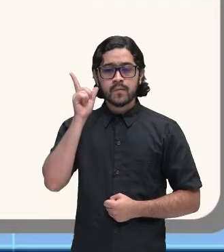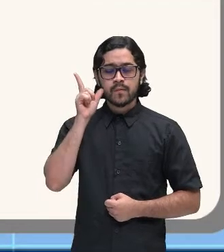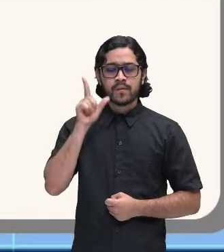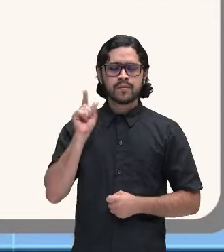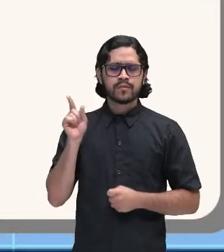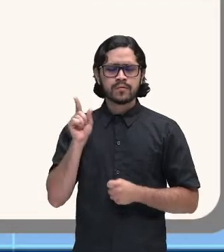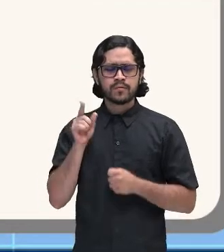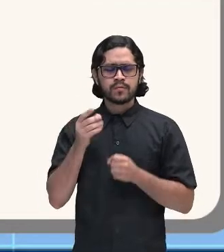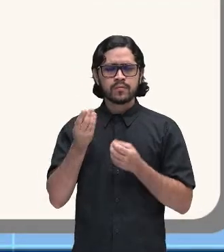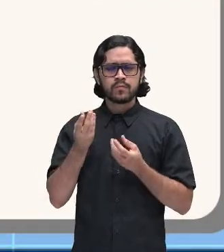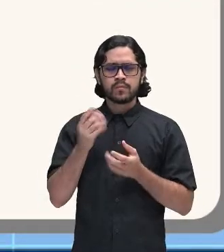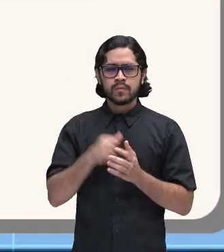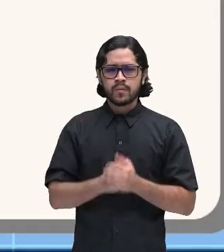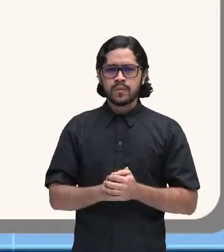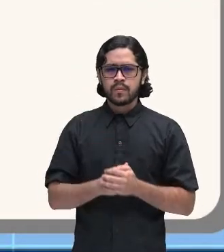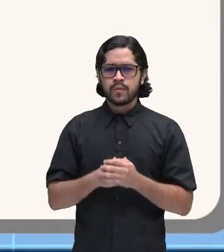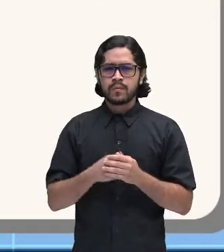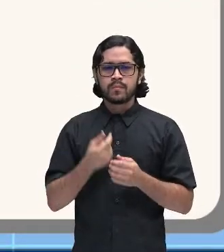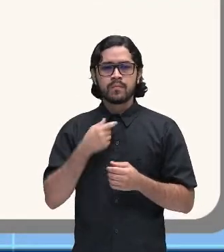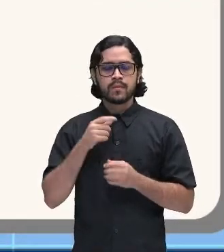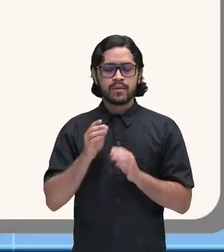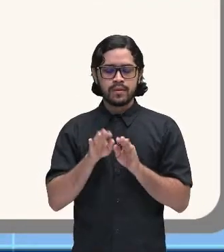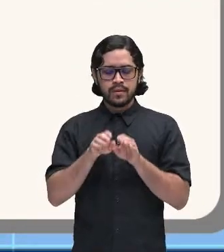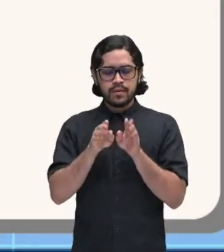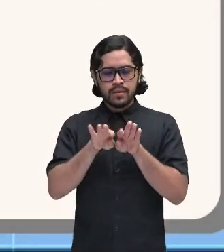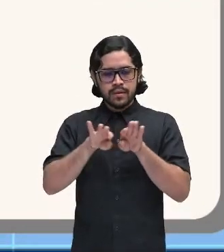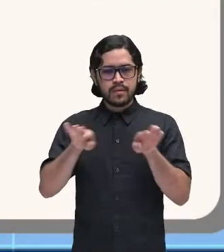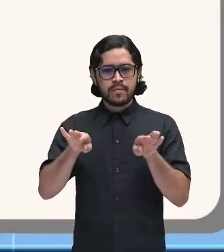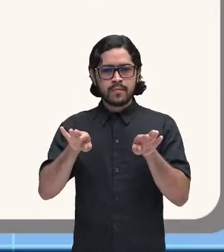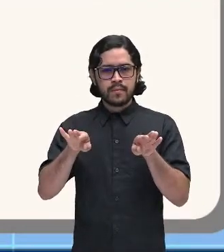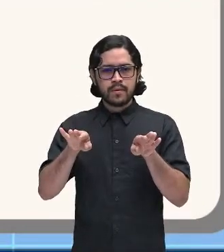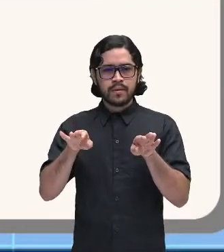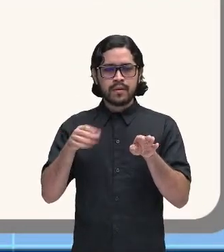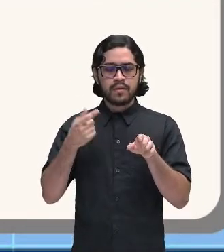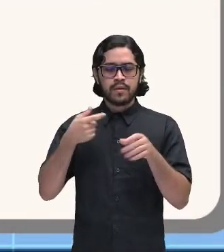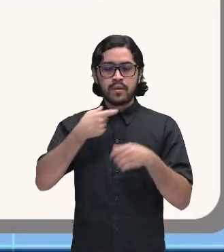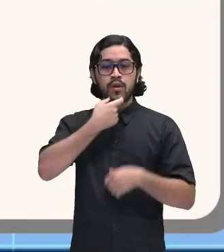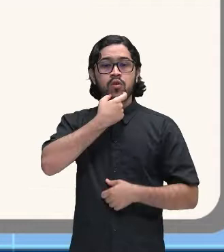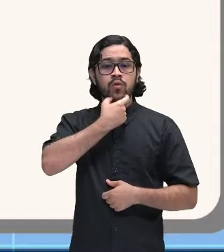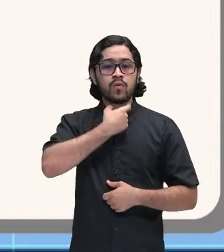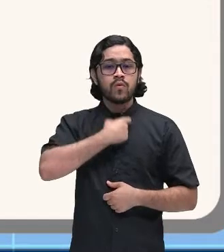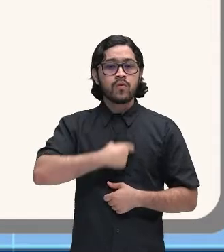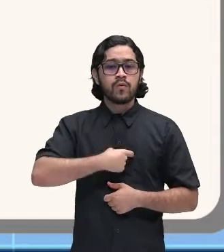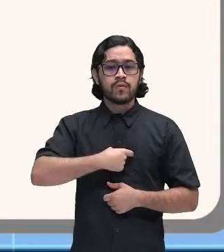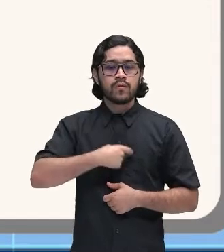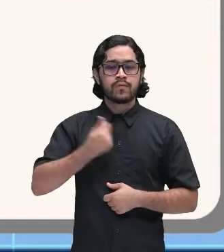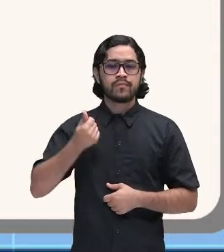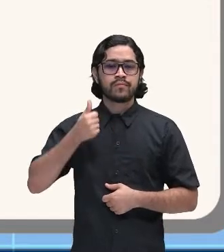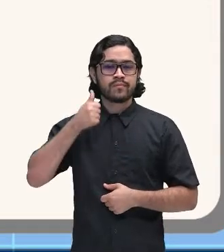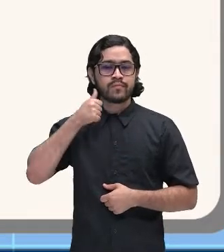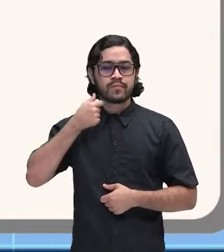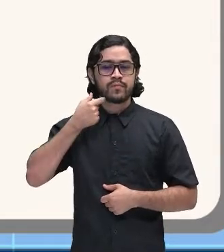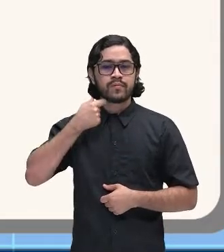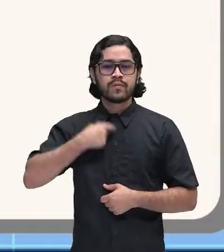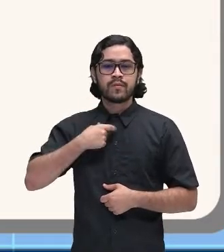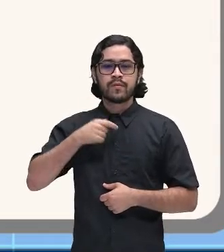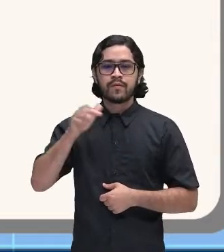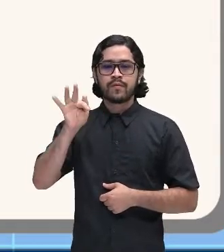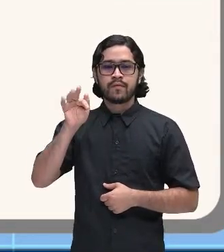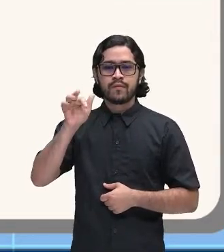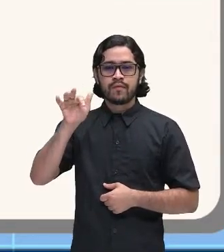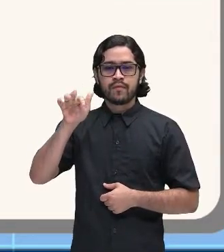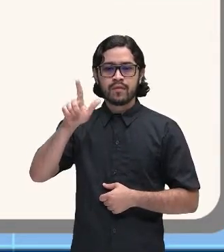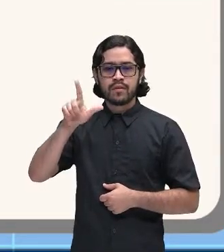né? É o encontro entre a laringe e o esôfago. Se o material vai para o